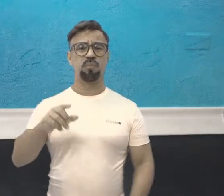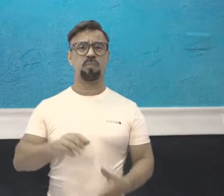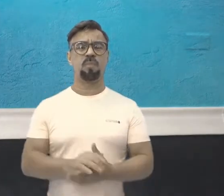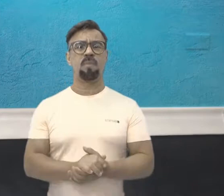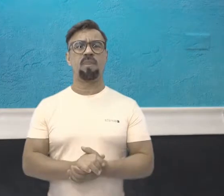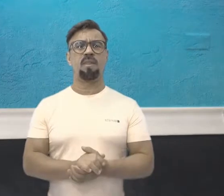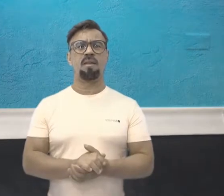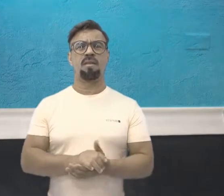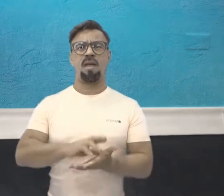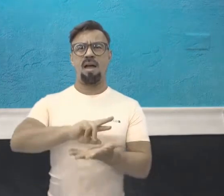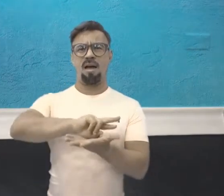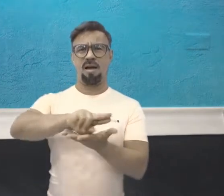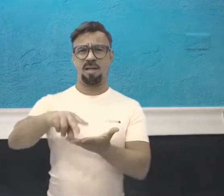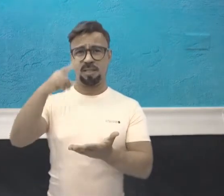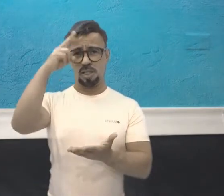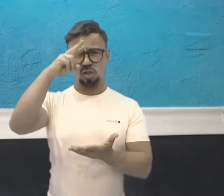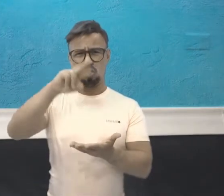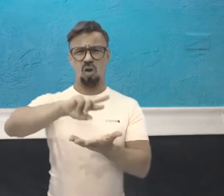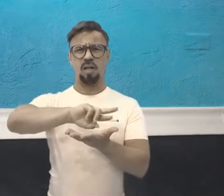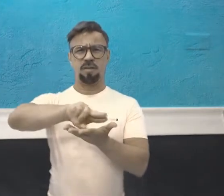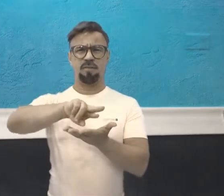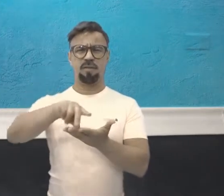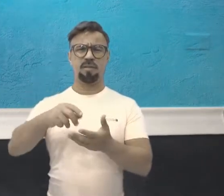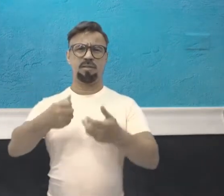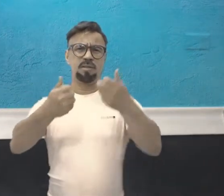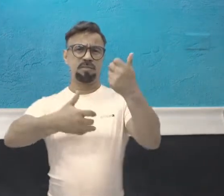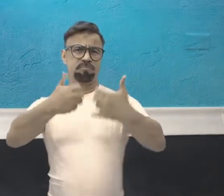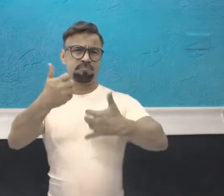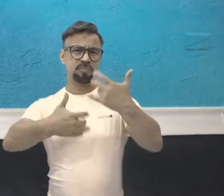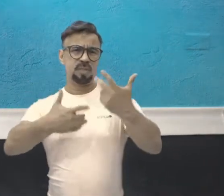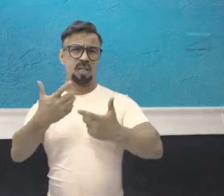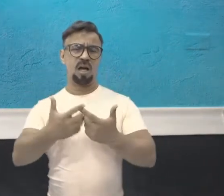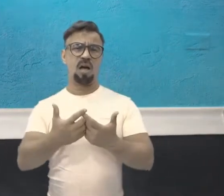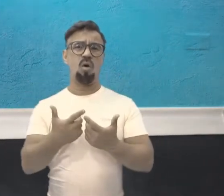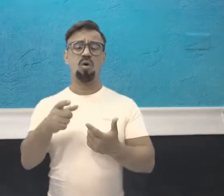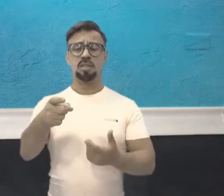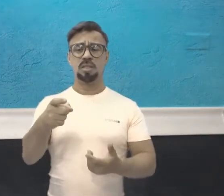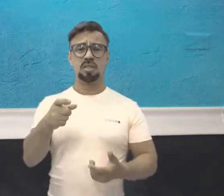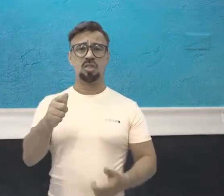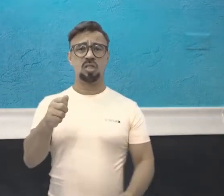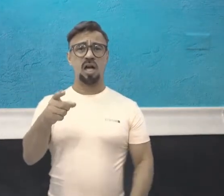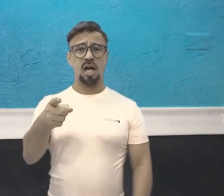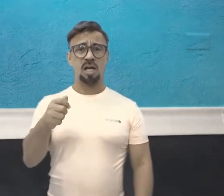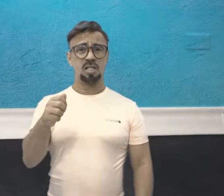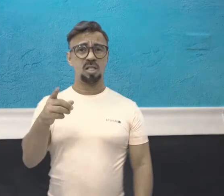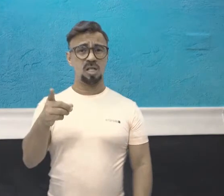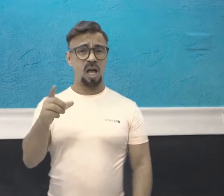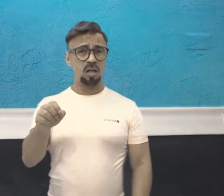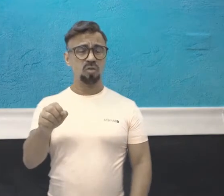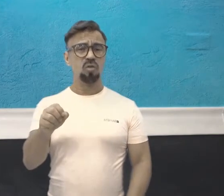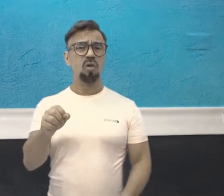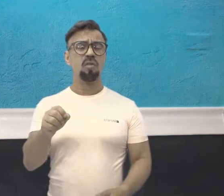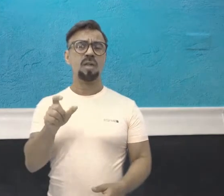tem muitas histórias outras Dizem que o Xaxado veio do chá chá